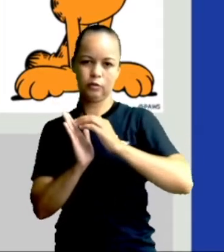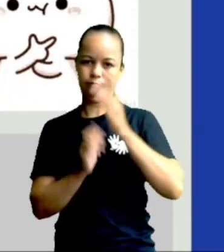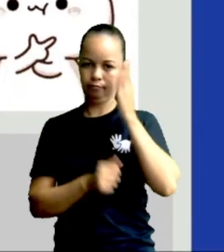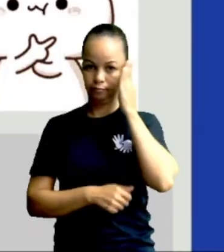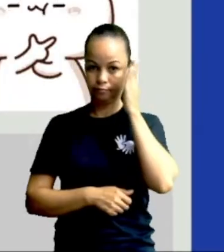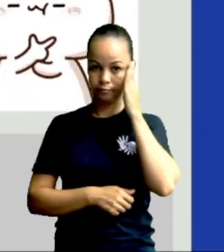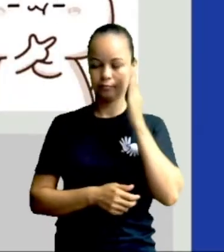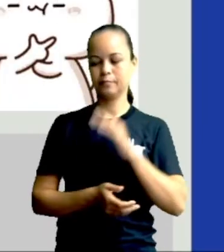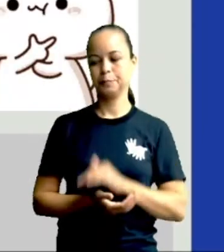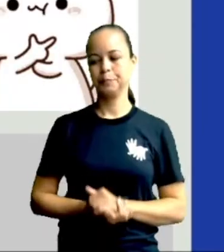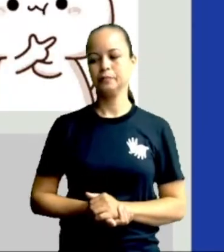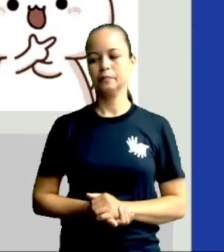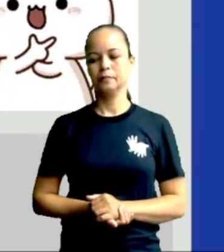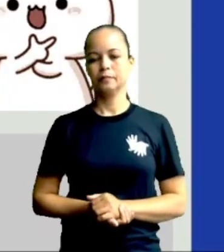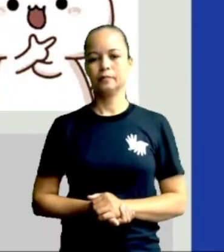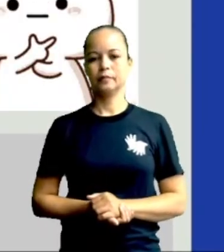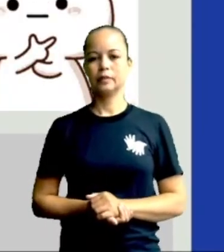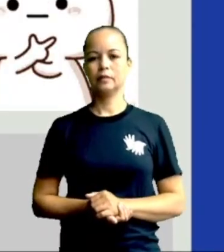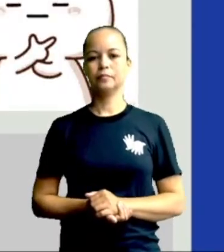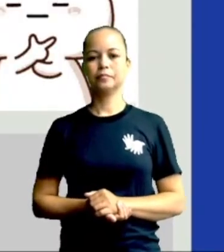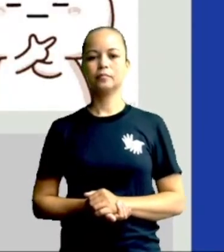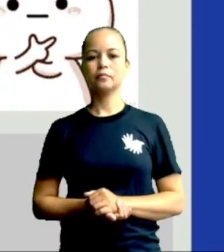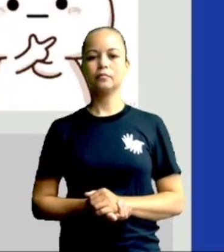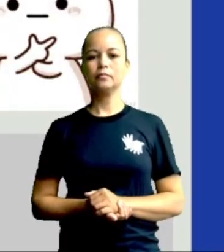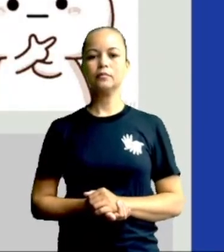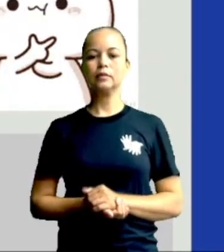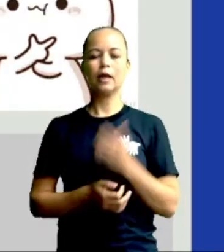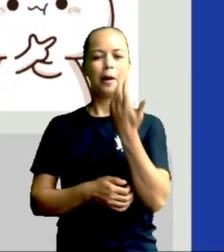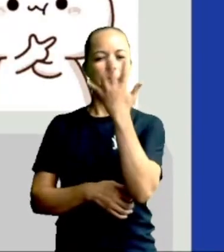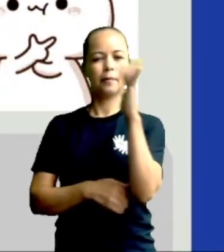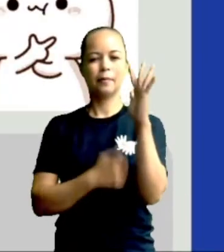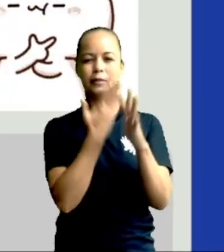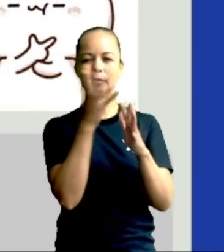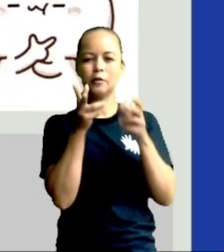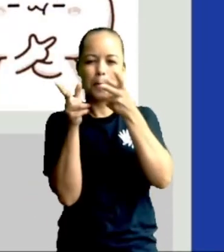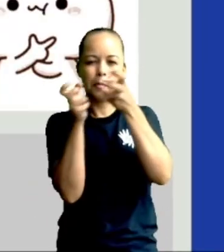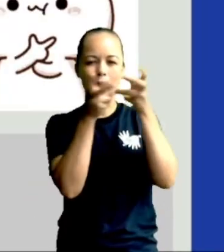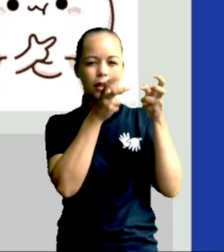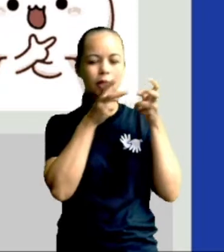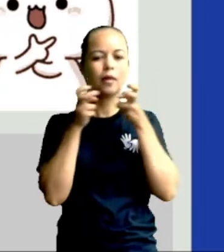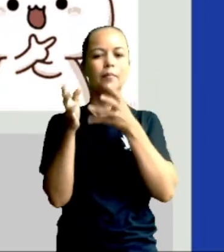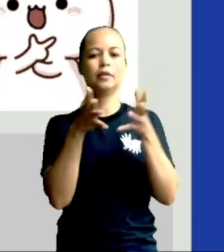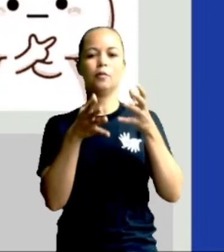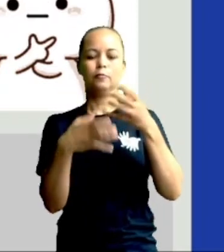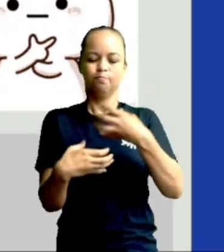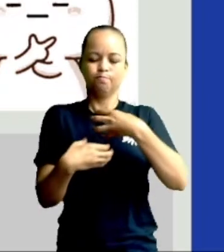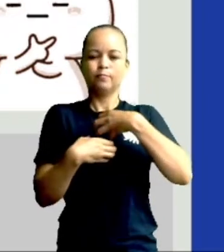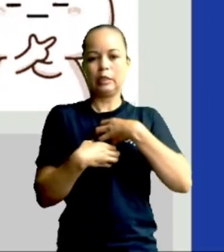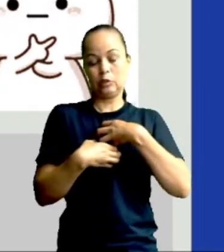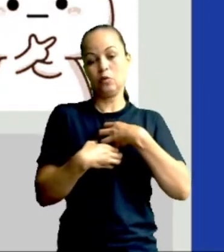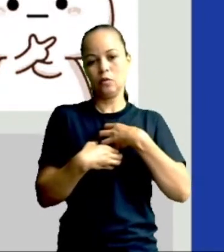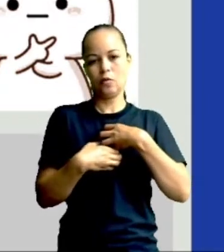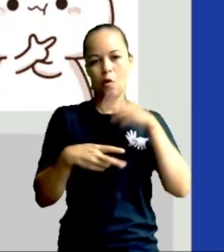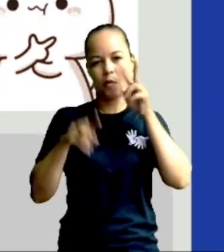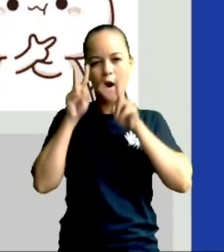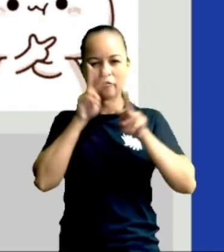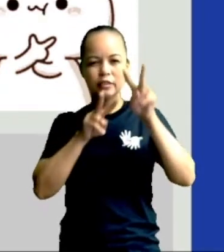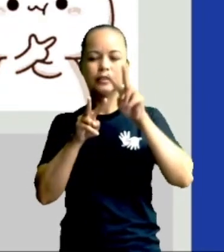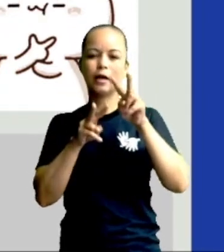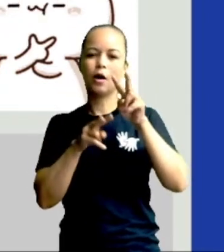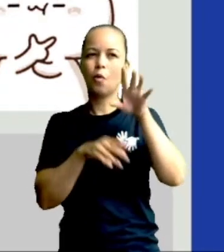entendeu? A paisagem, além de ser percebida pelos nossos sentidos, como a visão,